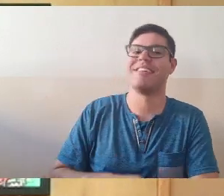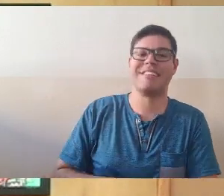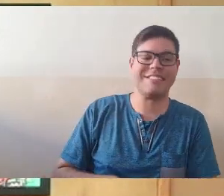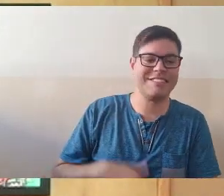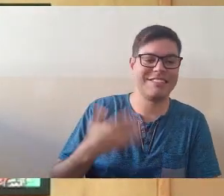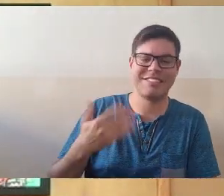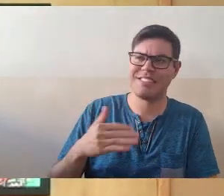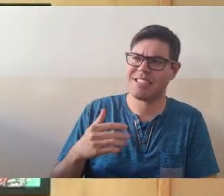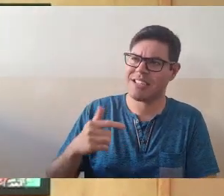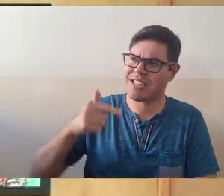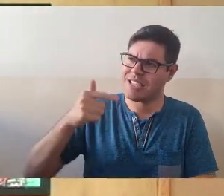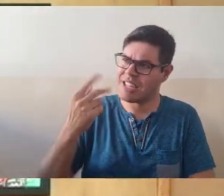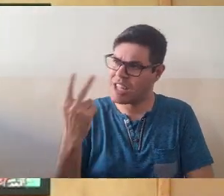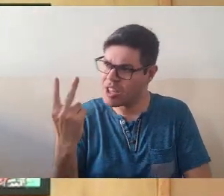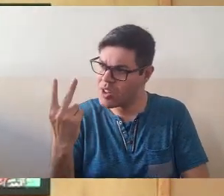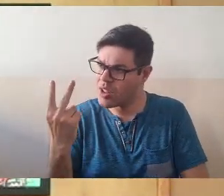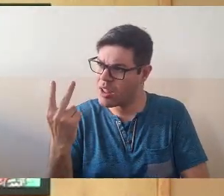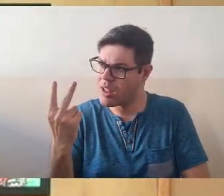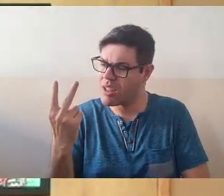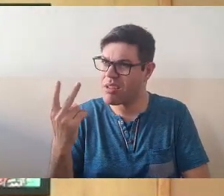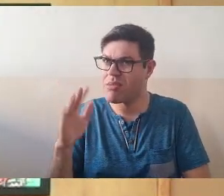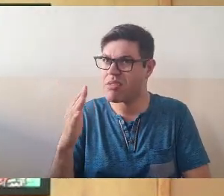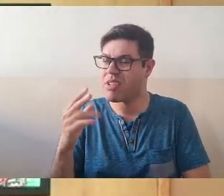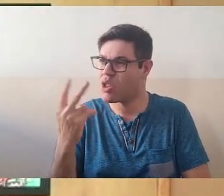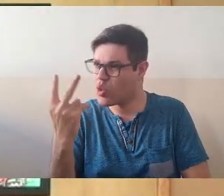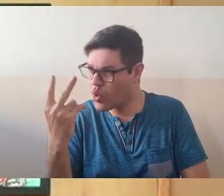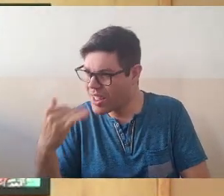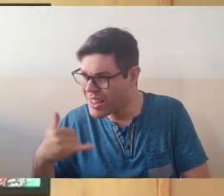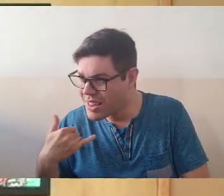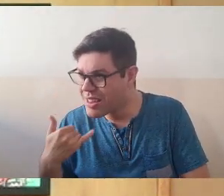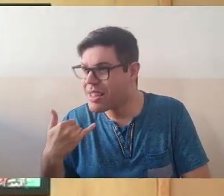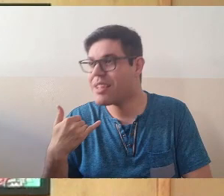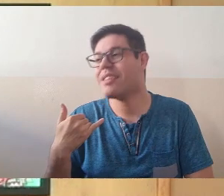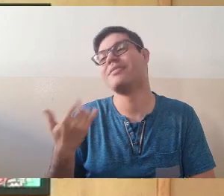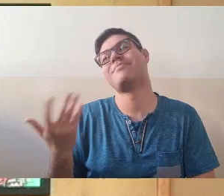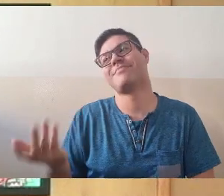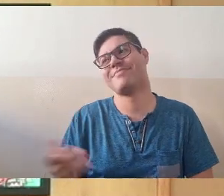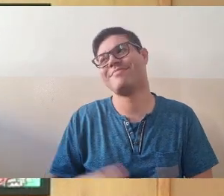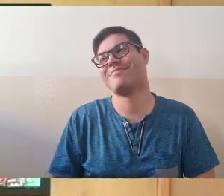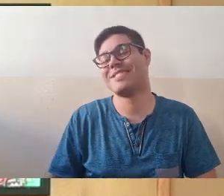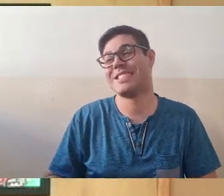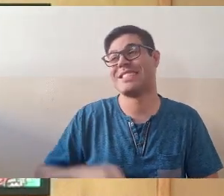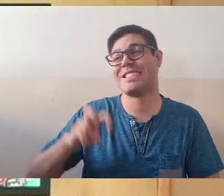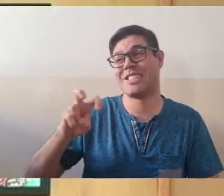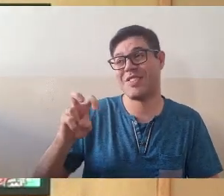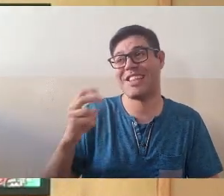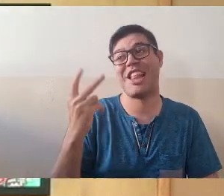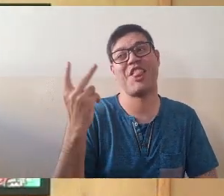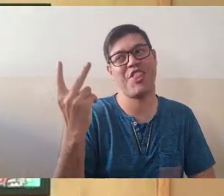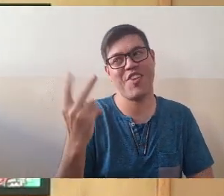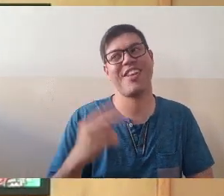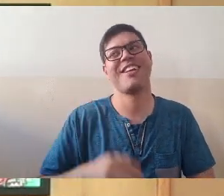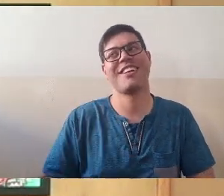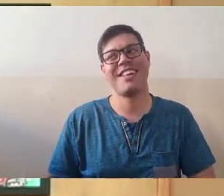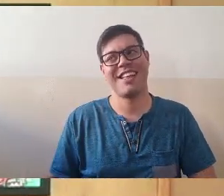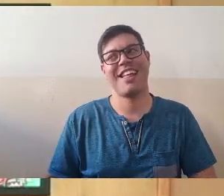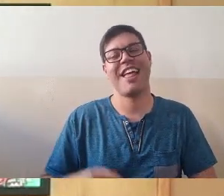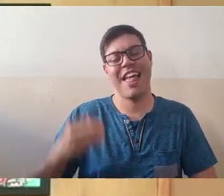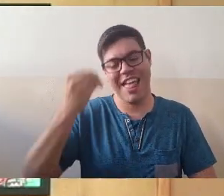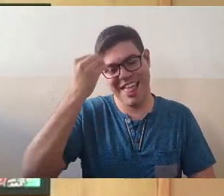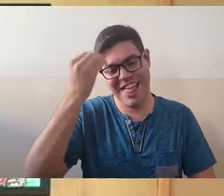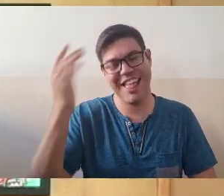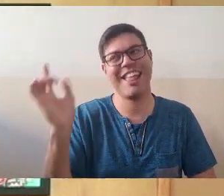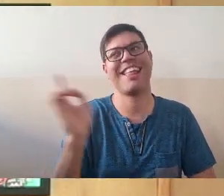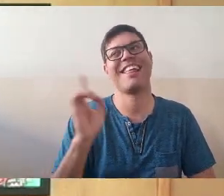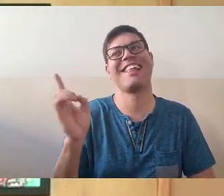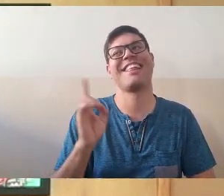que em 72 você tinha 2 anos. Seu pai vou fazer 52. São 10 anos a menos que você. Pensando que eu estou bobeando, né? Pois é.